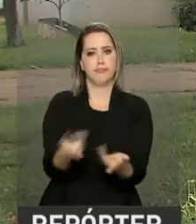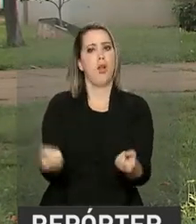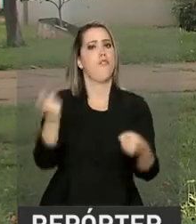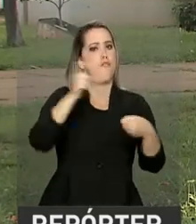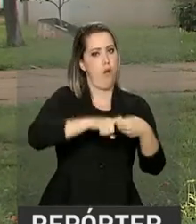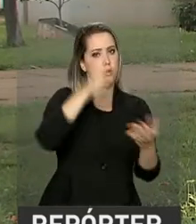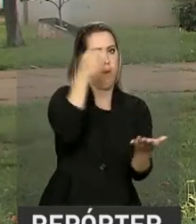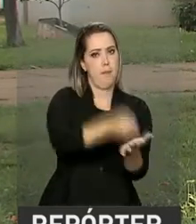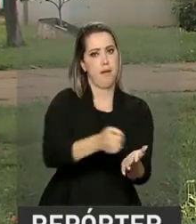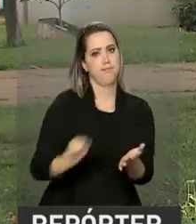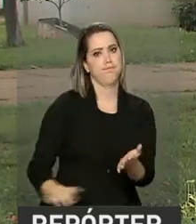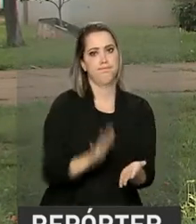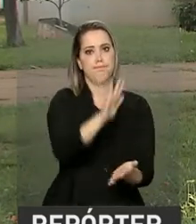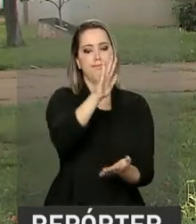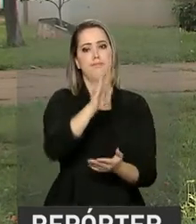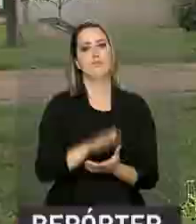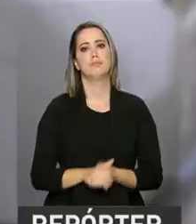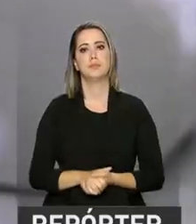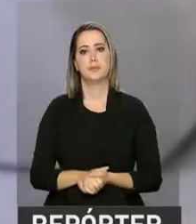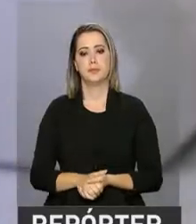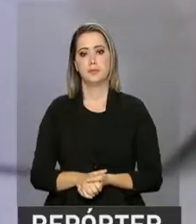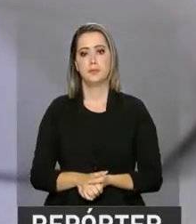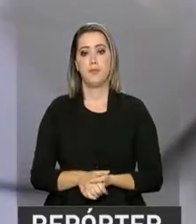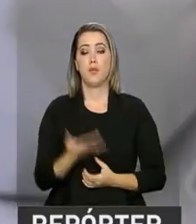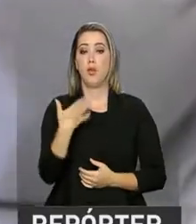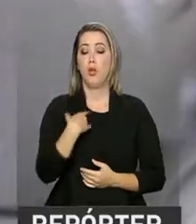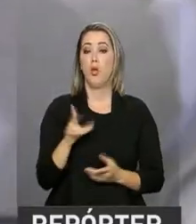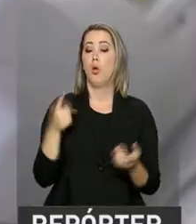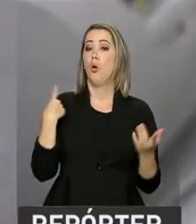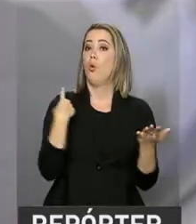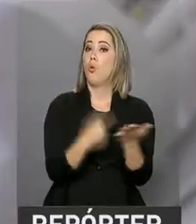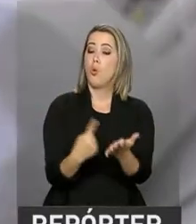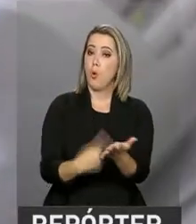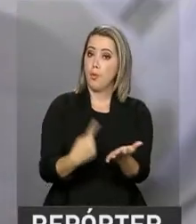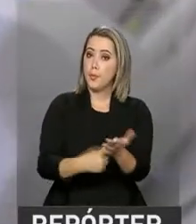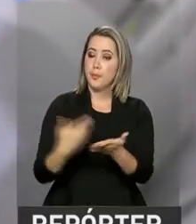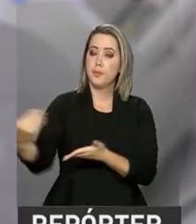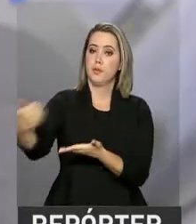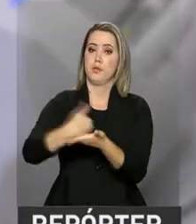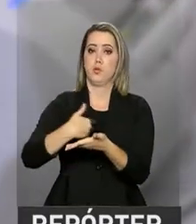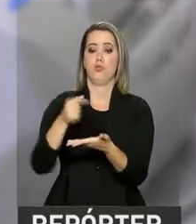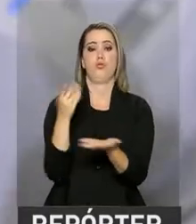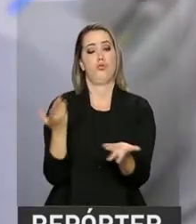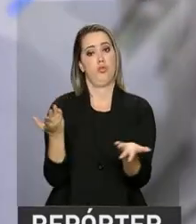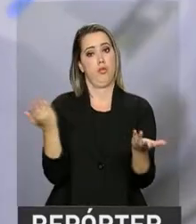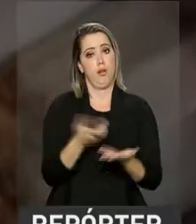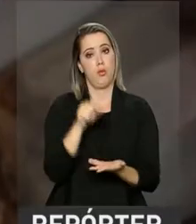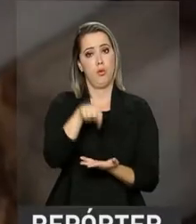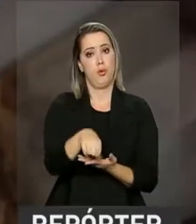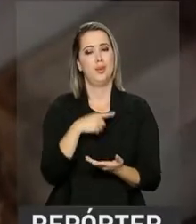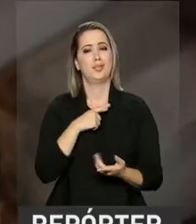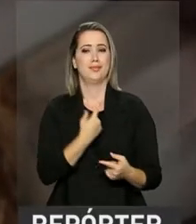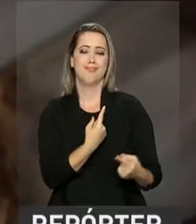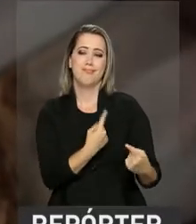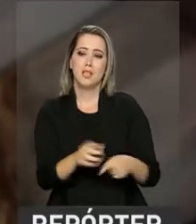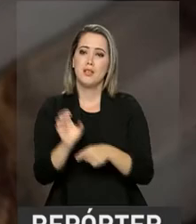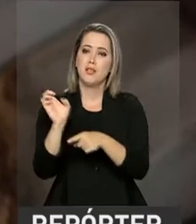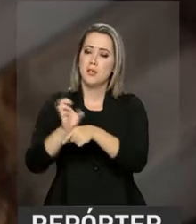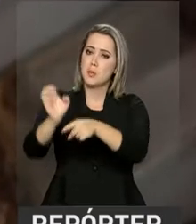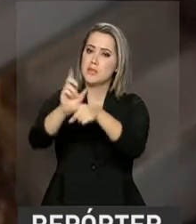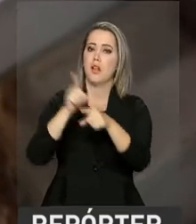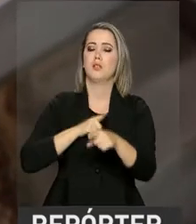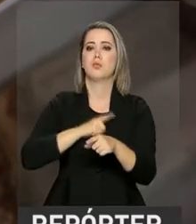os valores anteriores com juros. O acordo vem no momento em que estados e Distrito Federal passam por